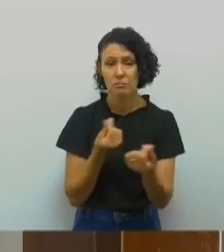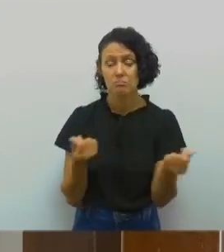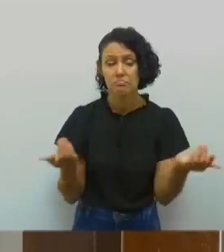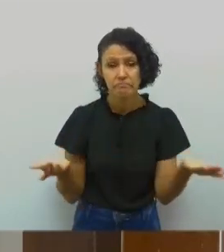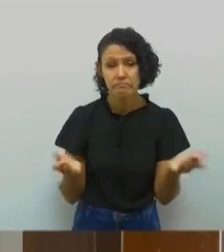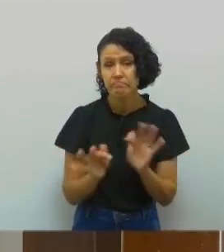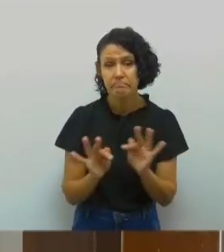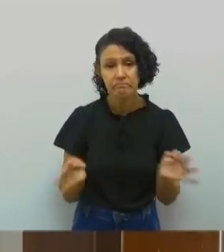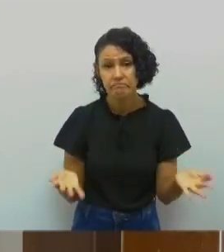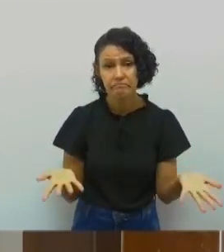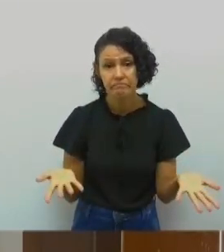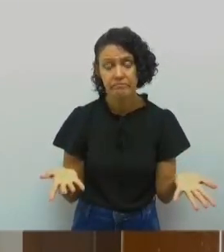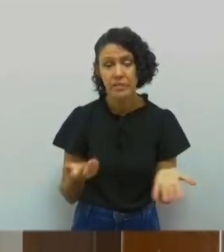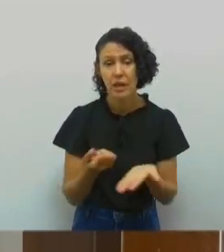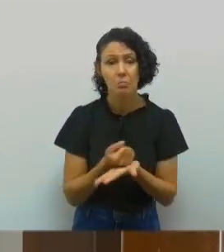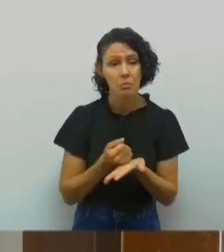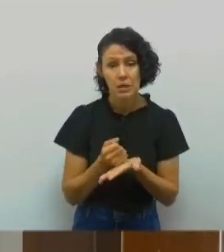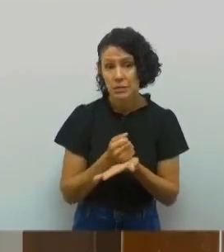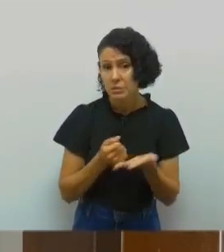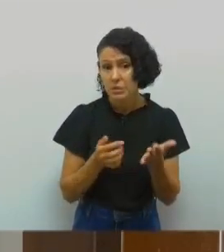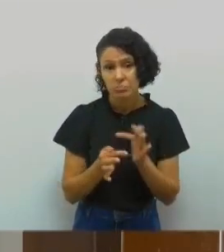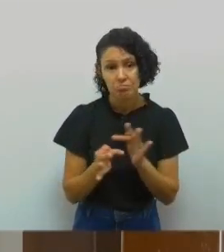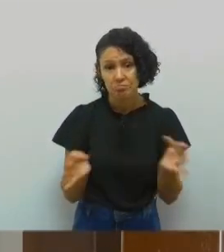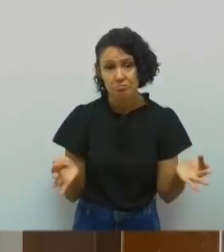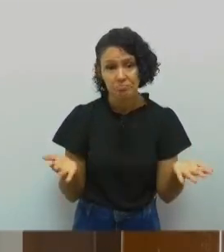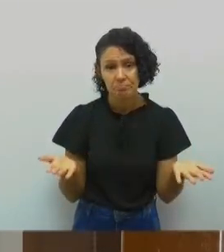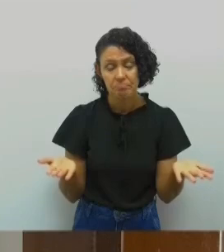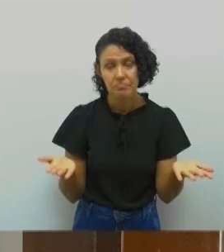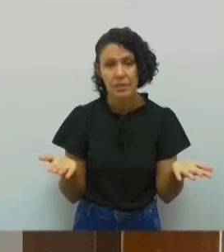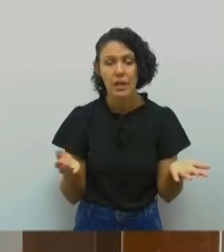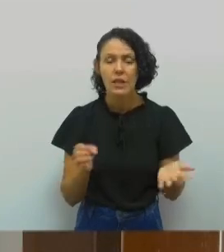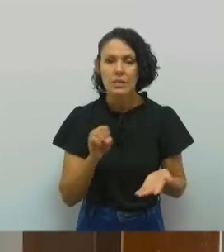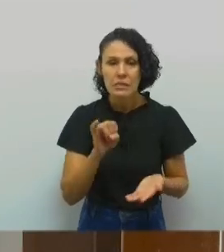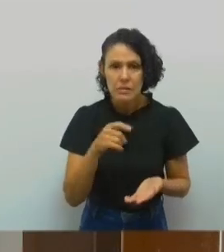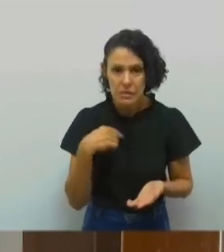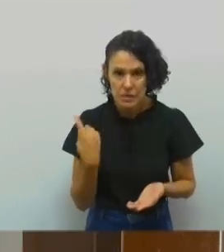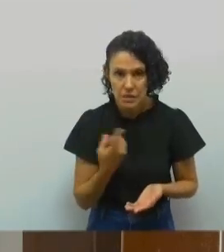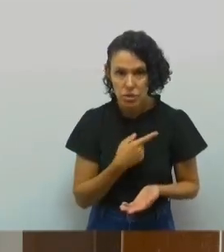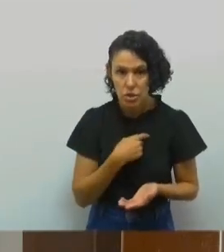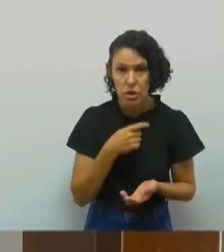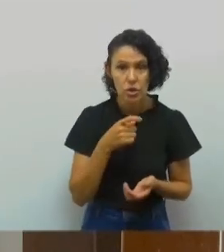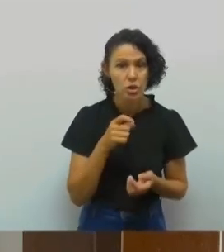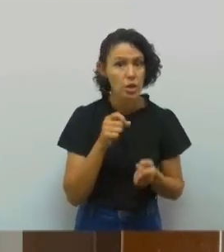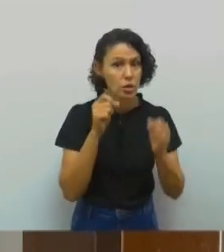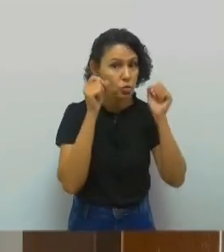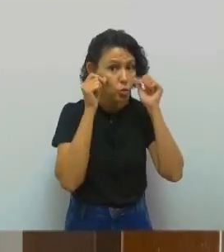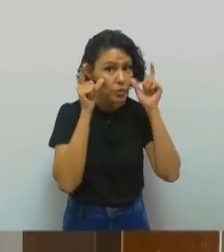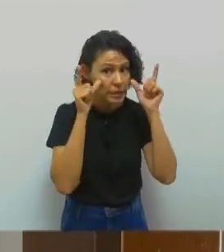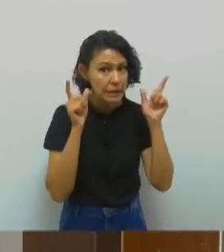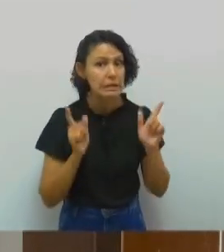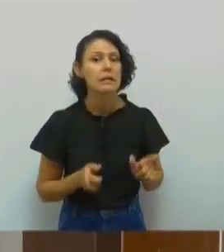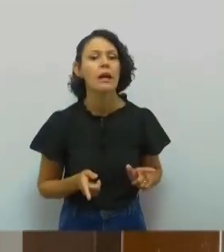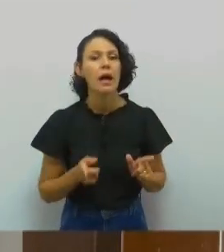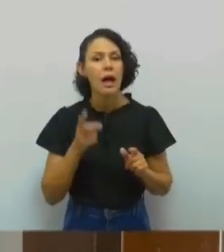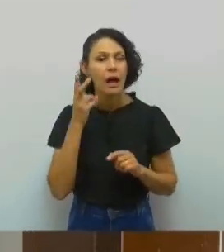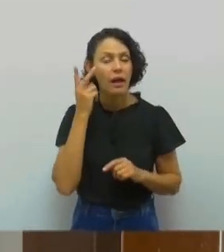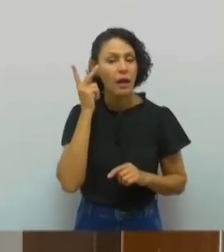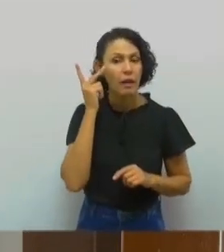isso basicamente E se a gente não ficar atento Câmara de Vereadores